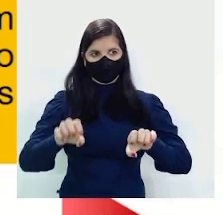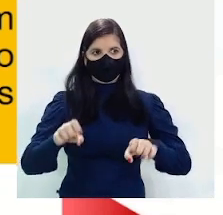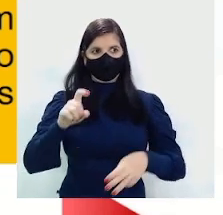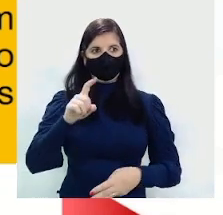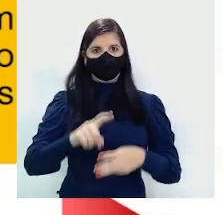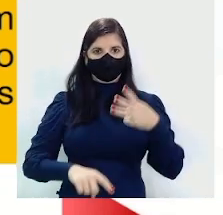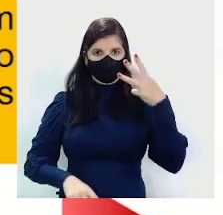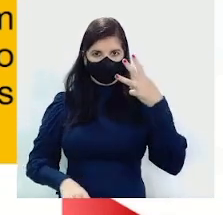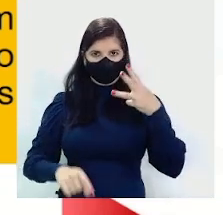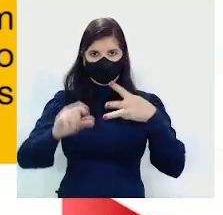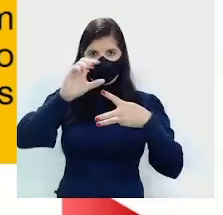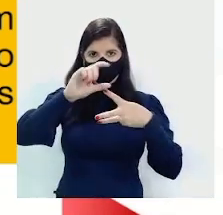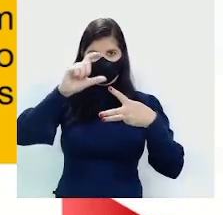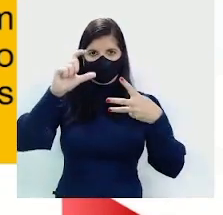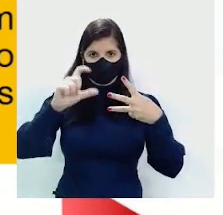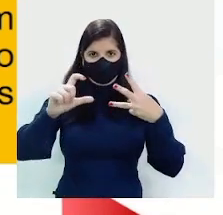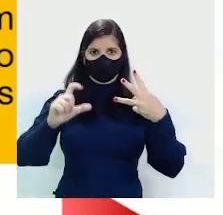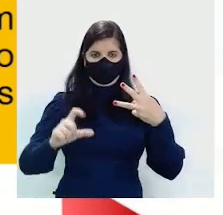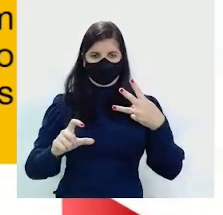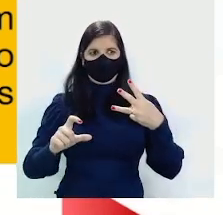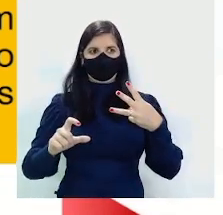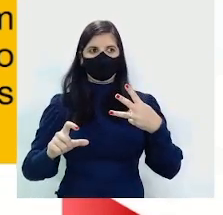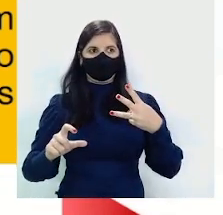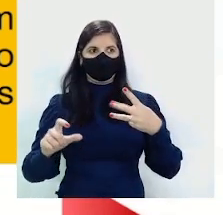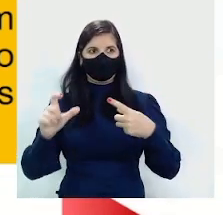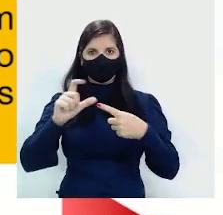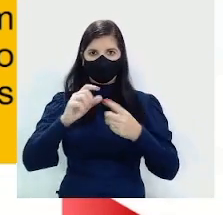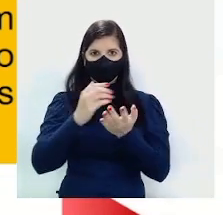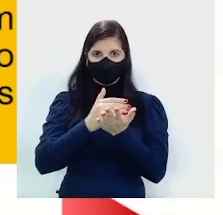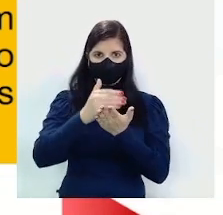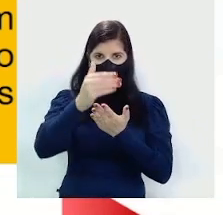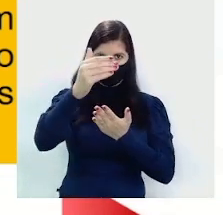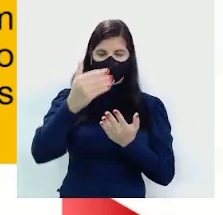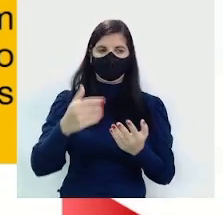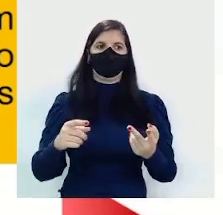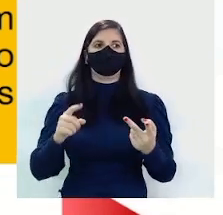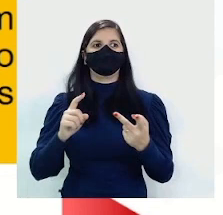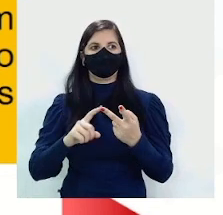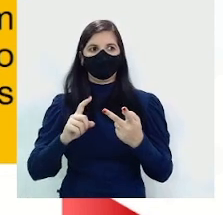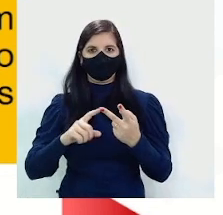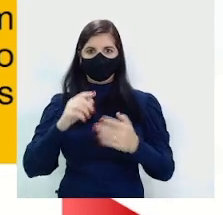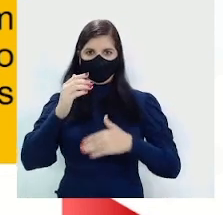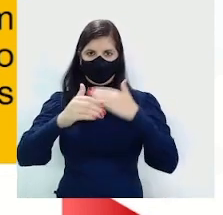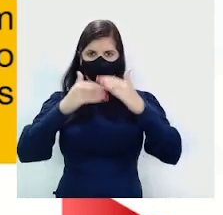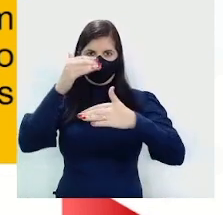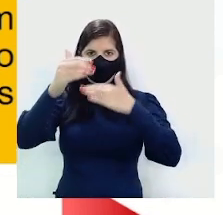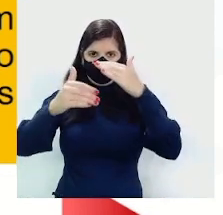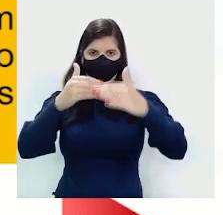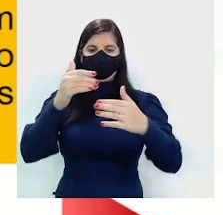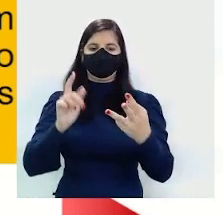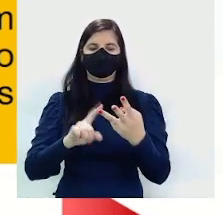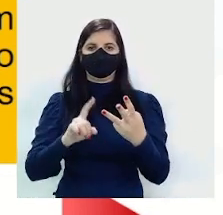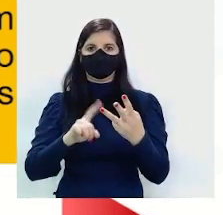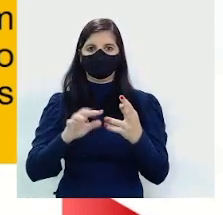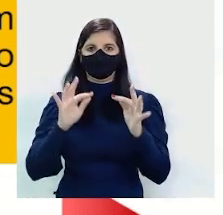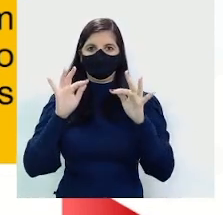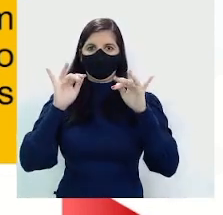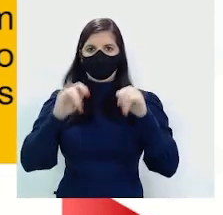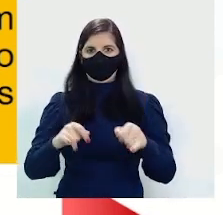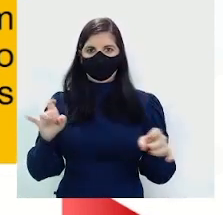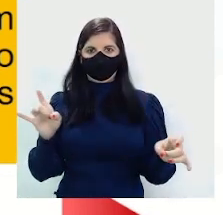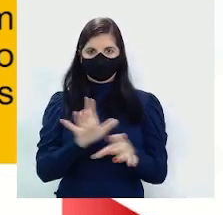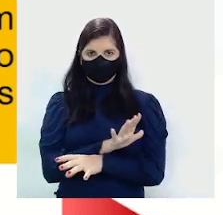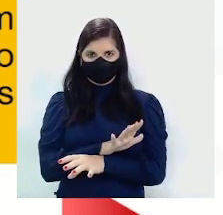3 partes básicas, que são a introdução, o desenvolvimento e a